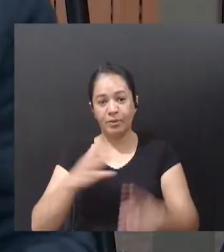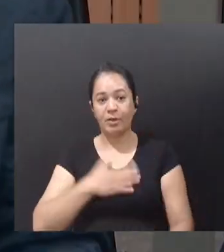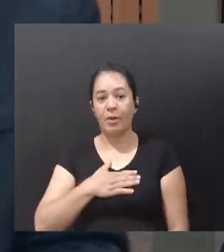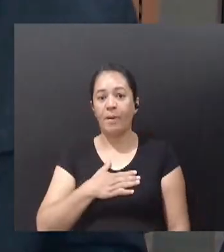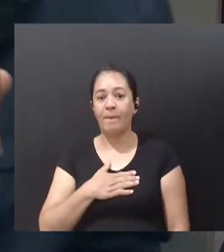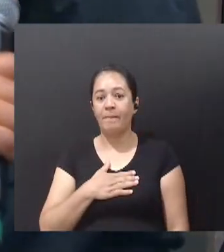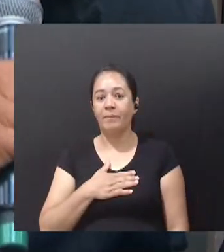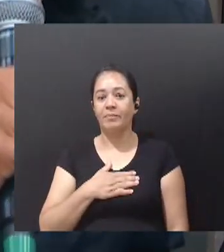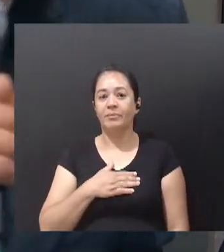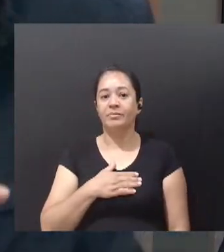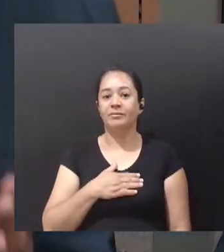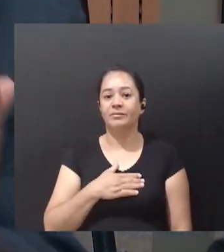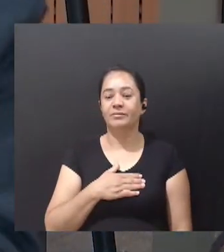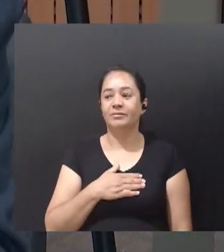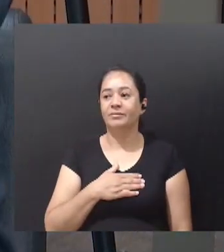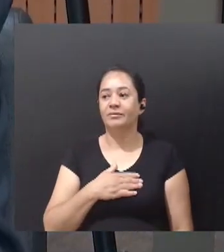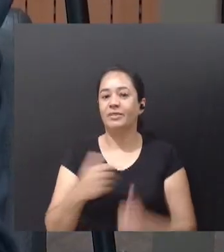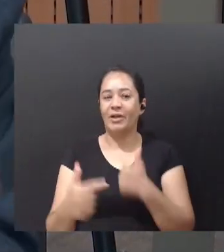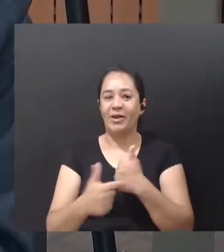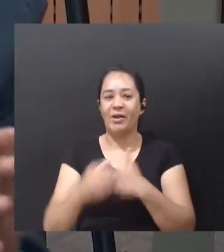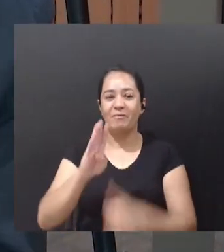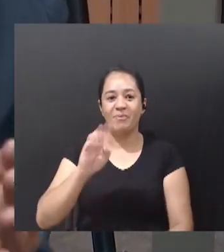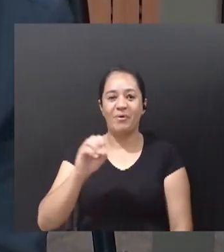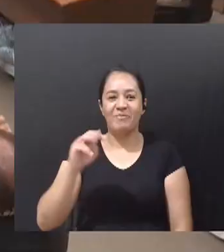puder ajudar lá também.